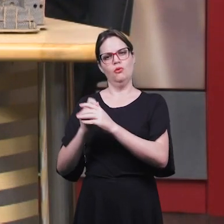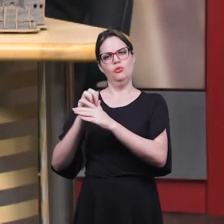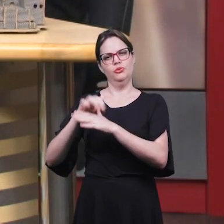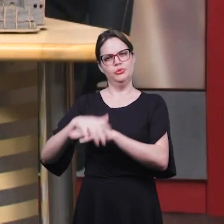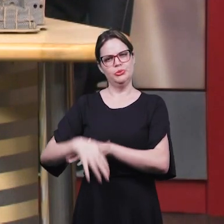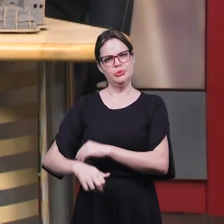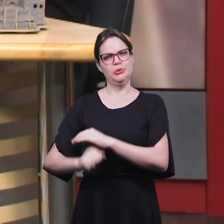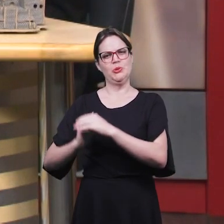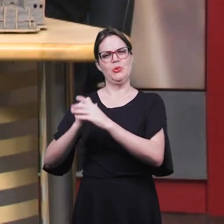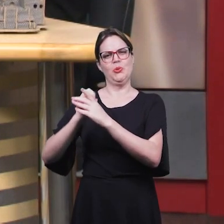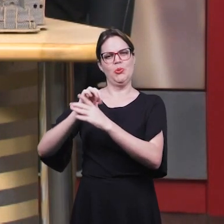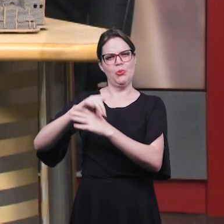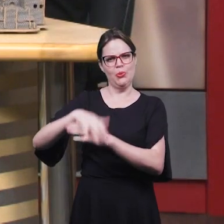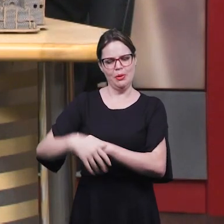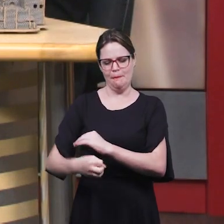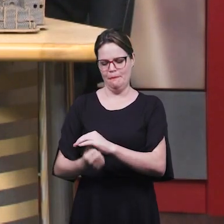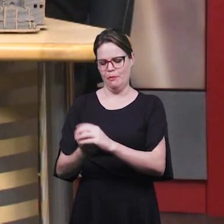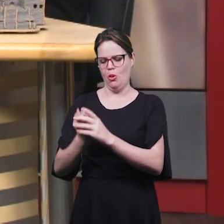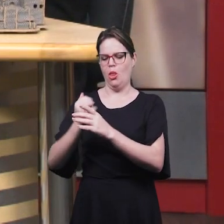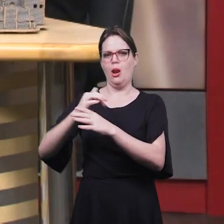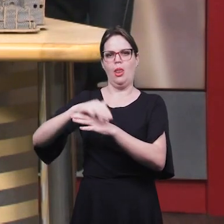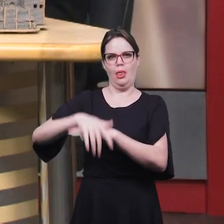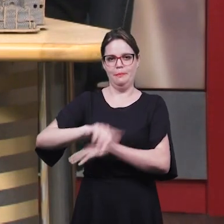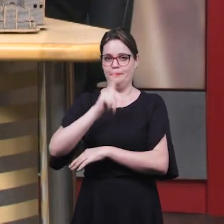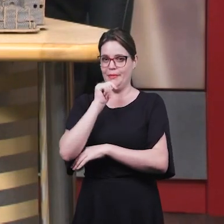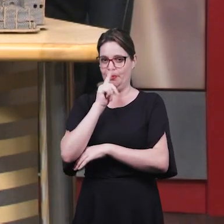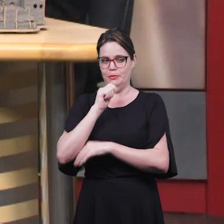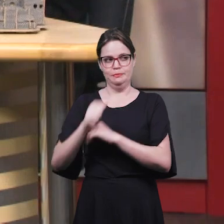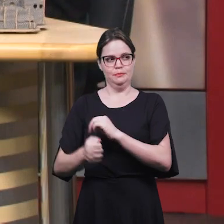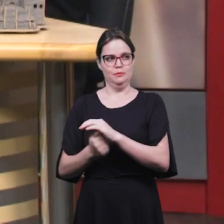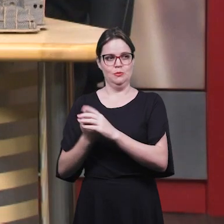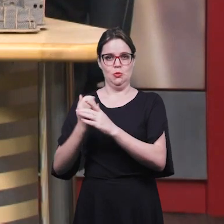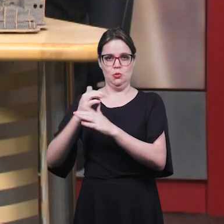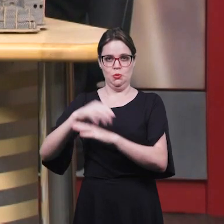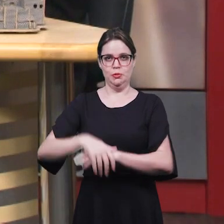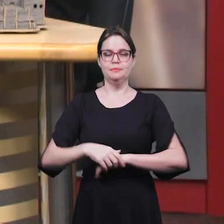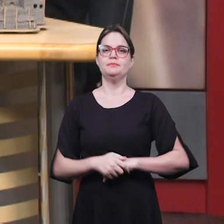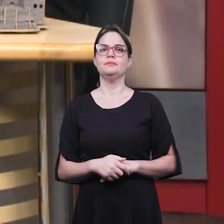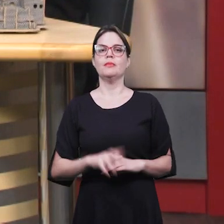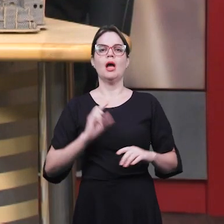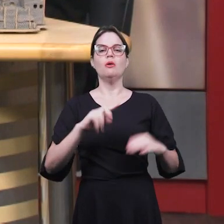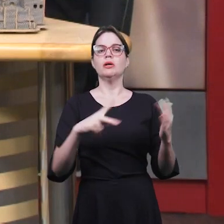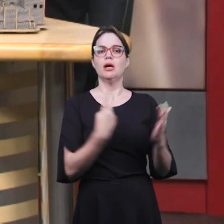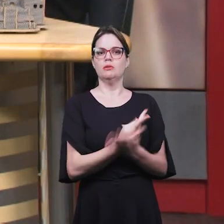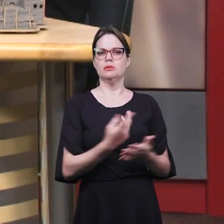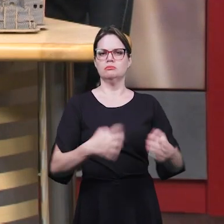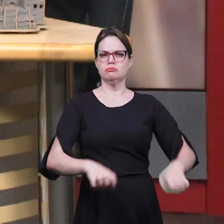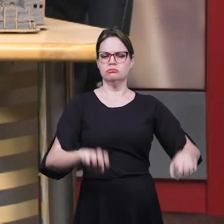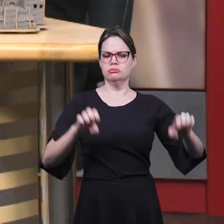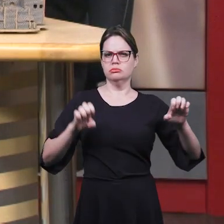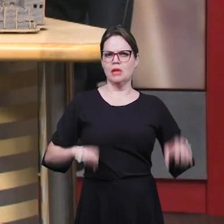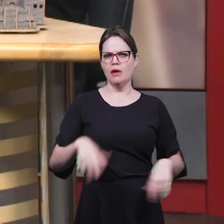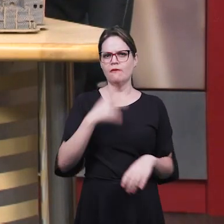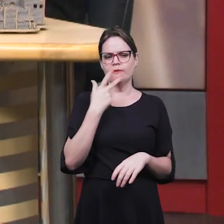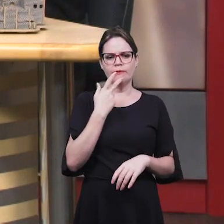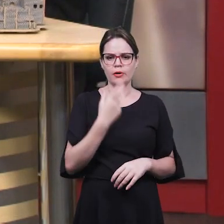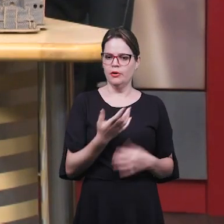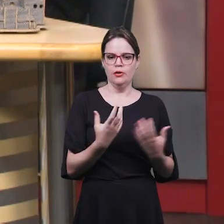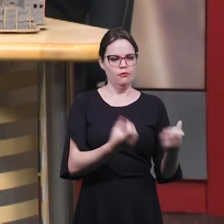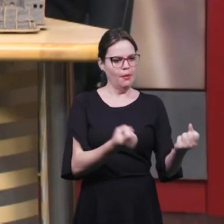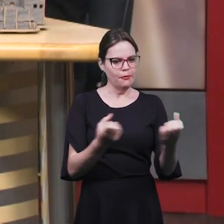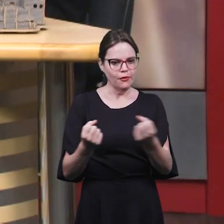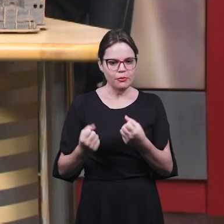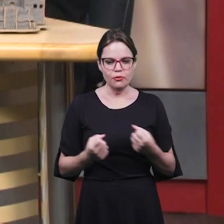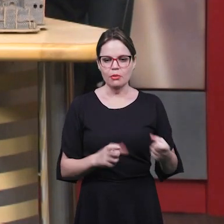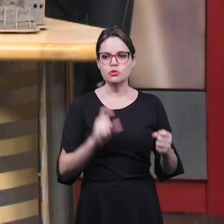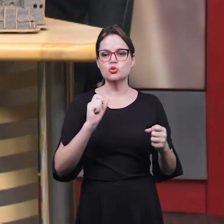cercou Jerusalém, ele falou para o povo, vamos cobrir a fonte, trazê-la para dentro do muro.